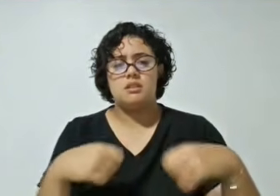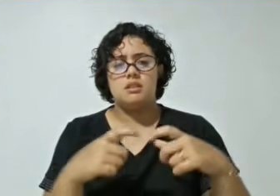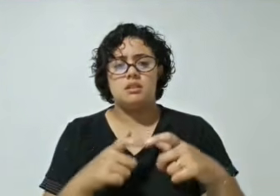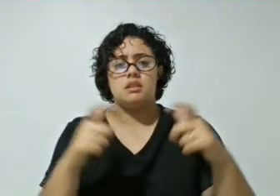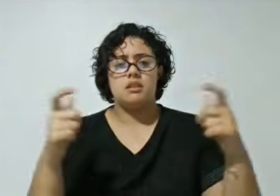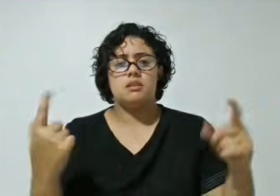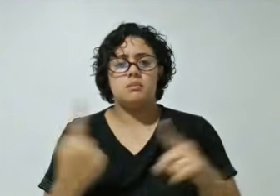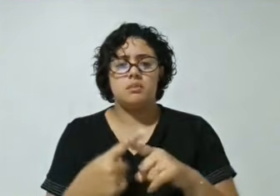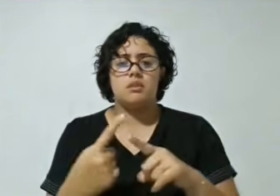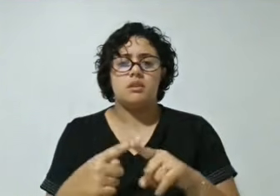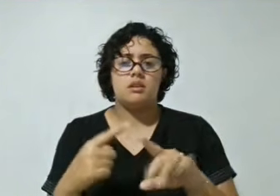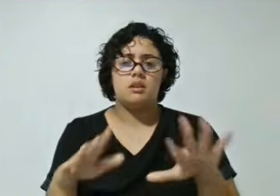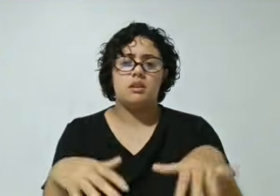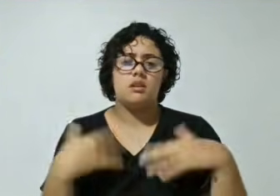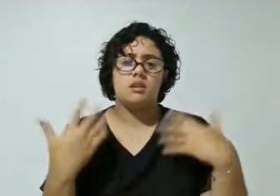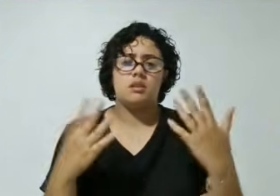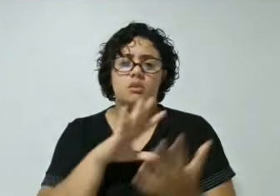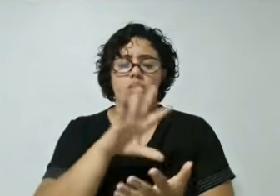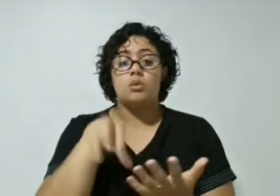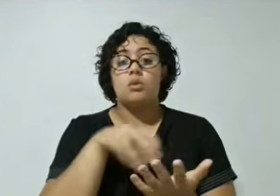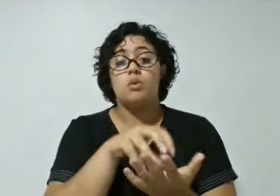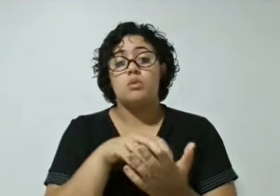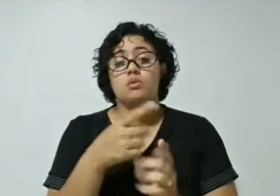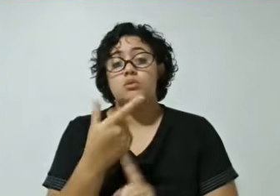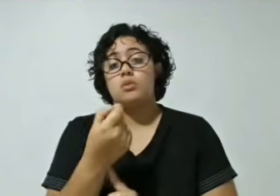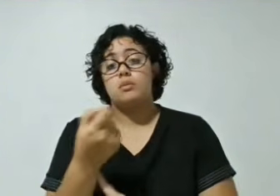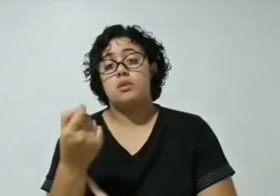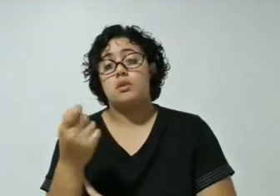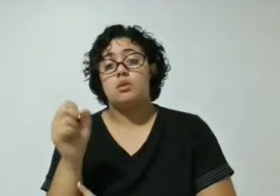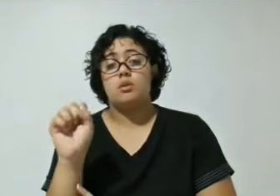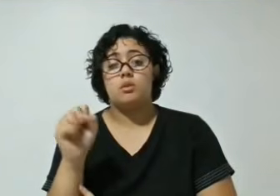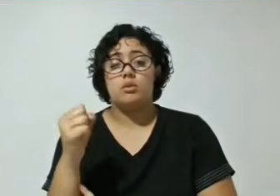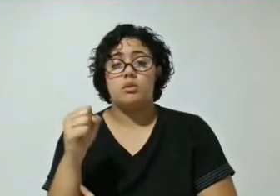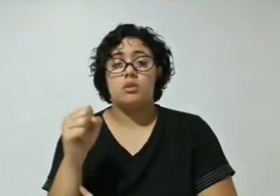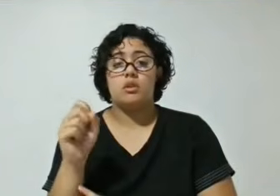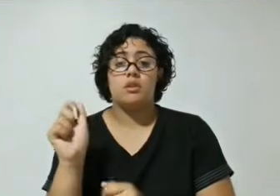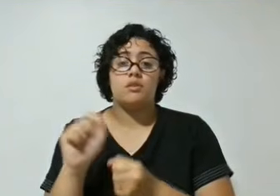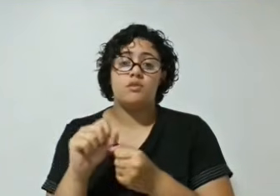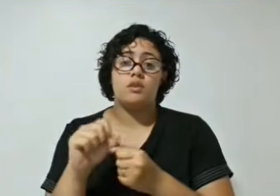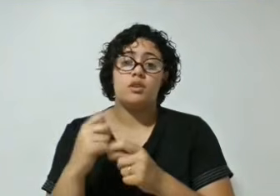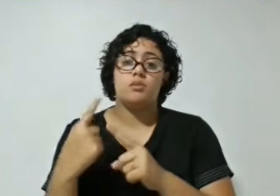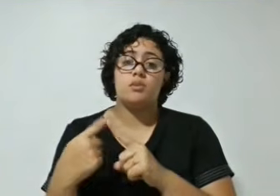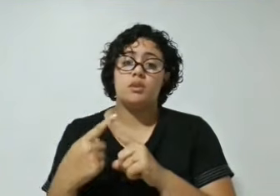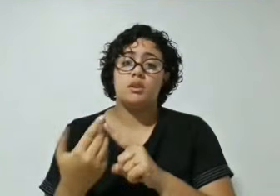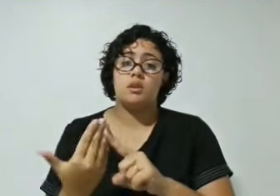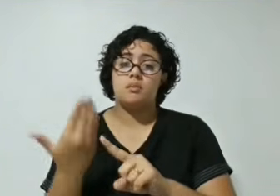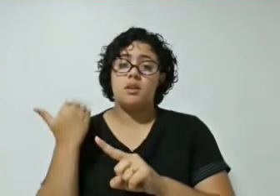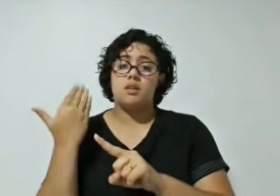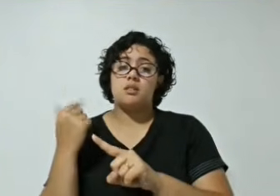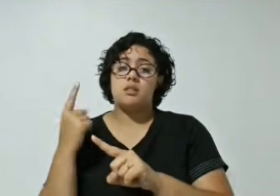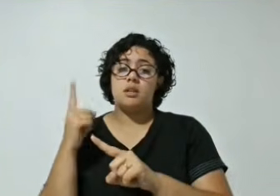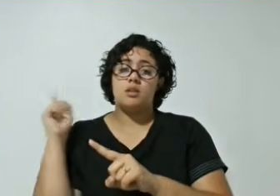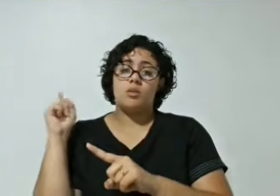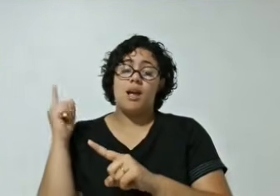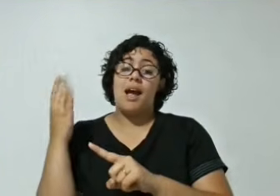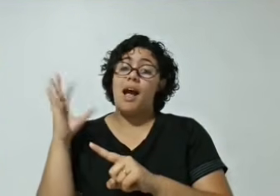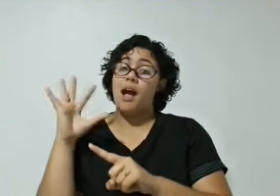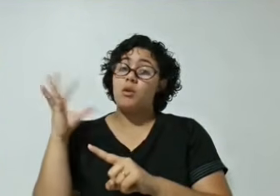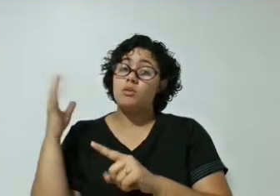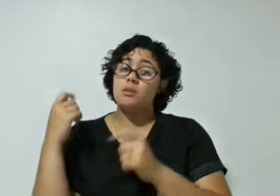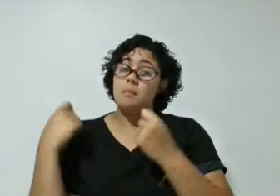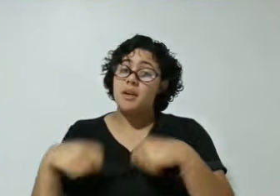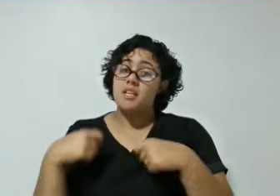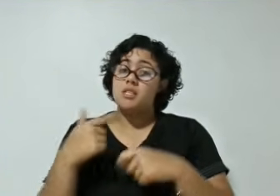quando o concurso foi realizado em 2008, ele foi feito por uma realidade de unidades que existia em 2005. Sim. Só